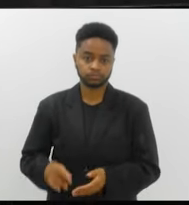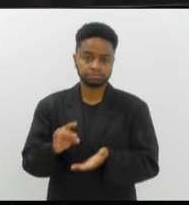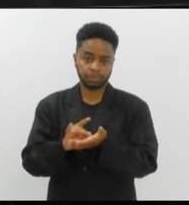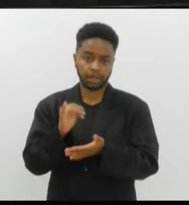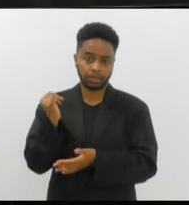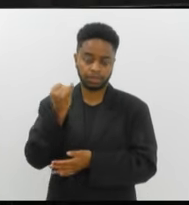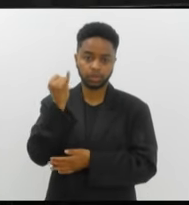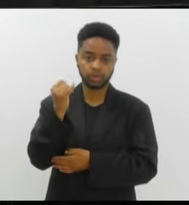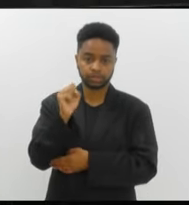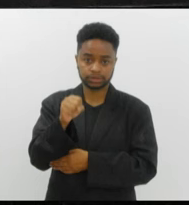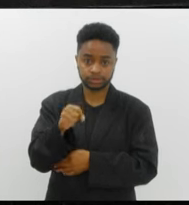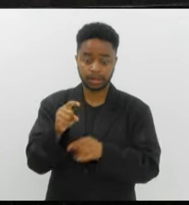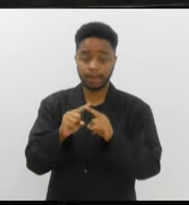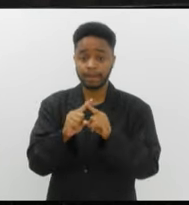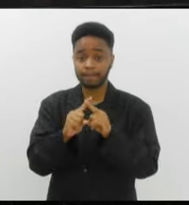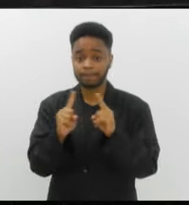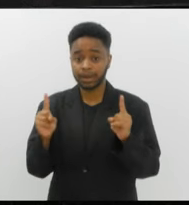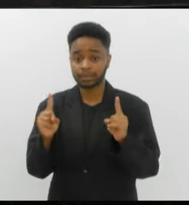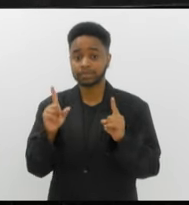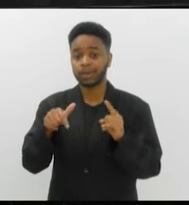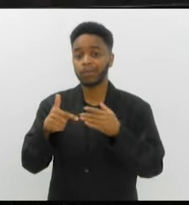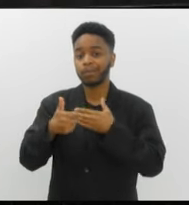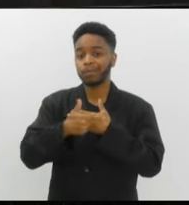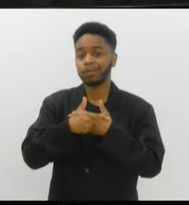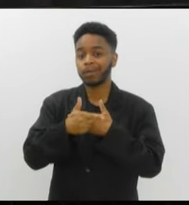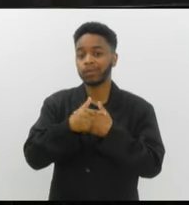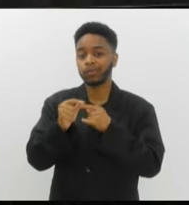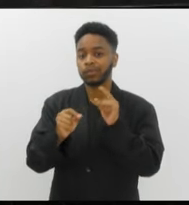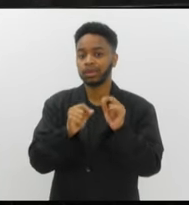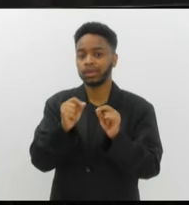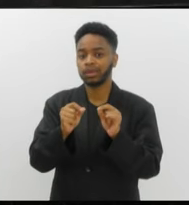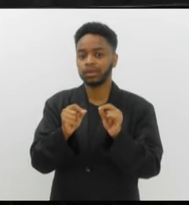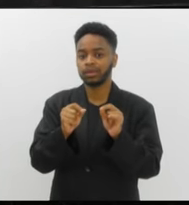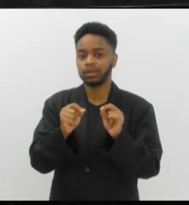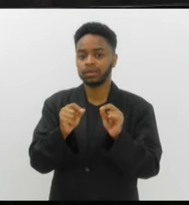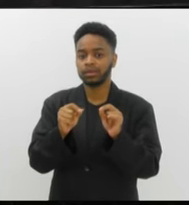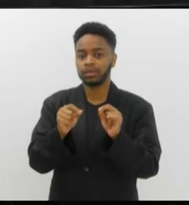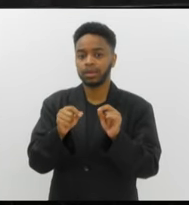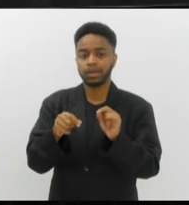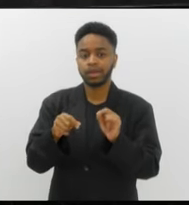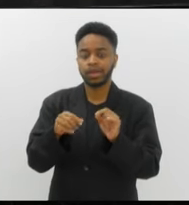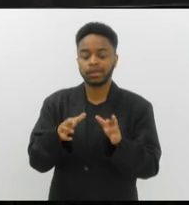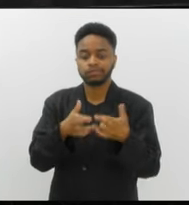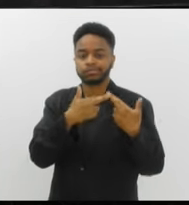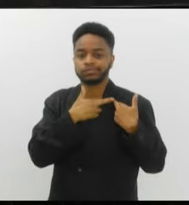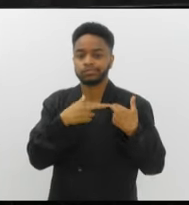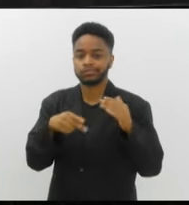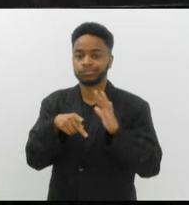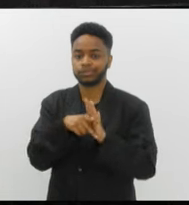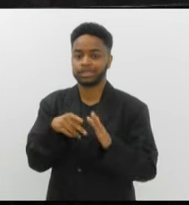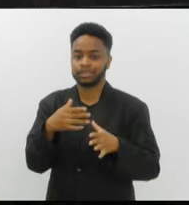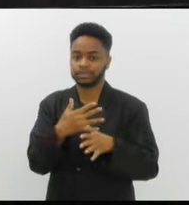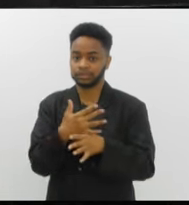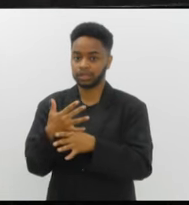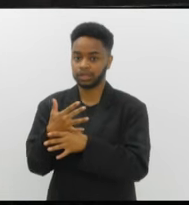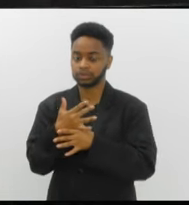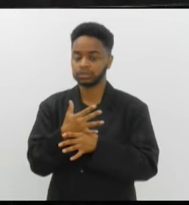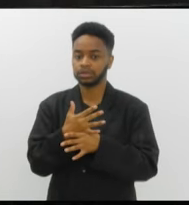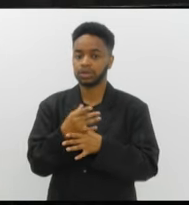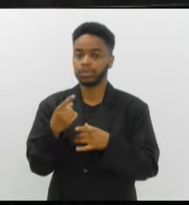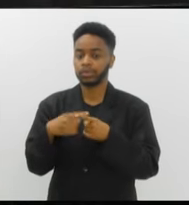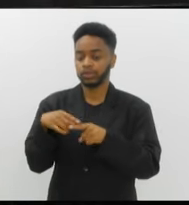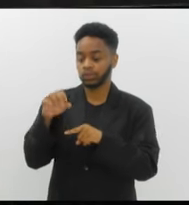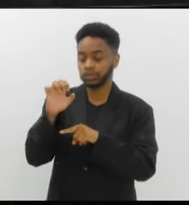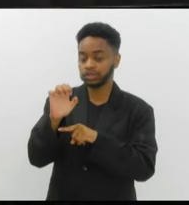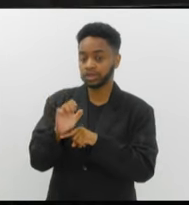importante, mas essa é uma tarefa precípua dos municípios. Ao